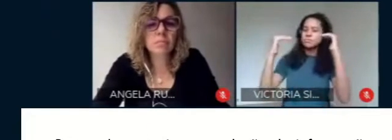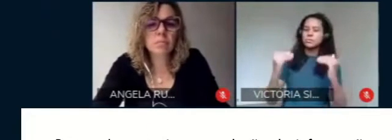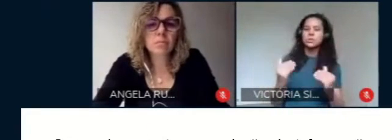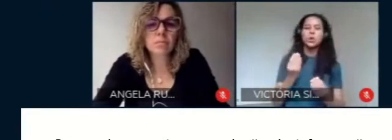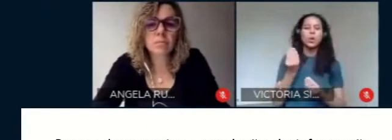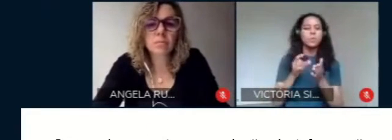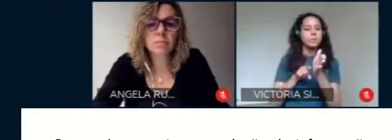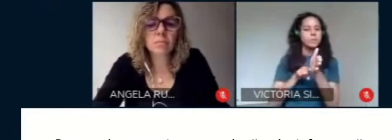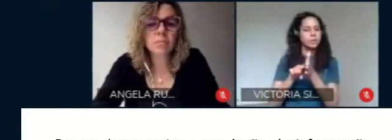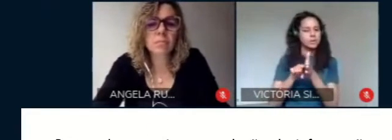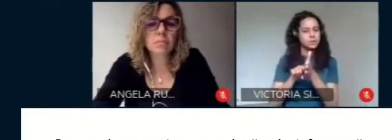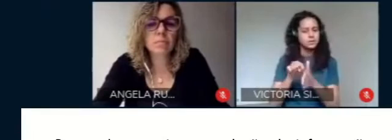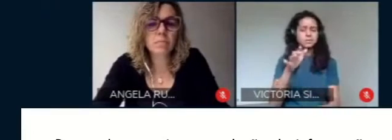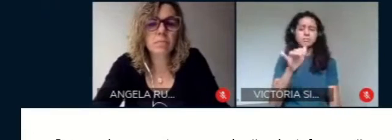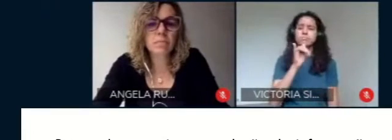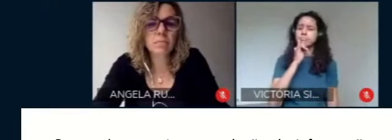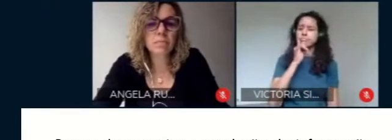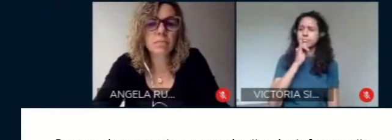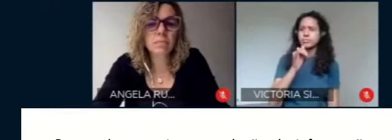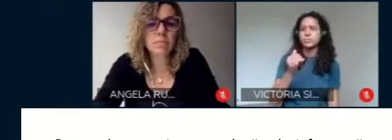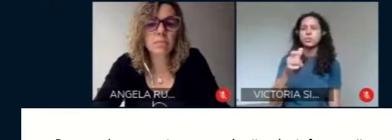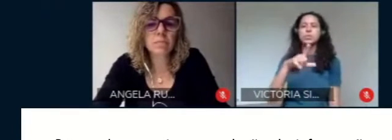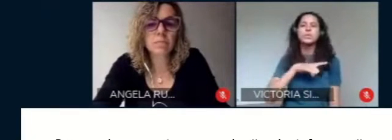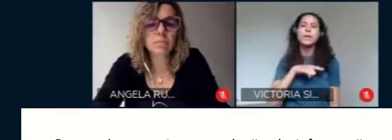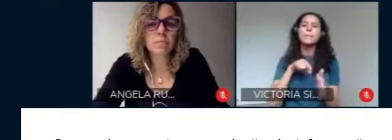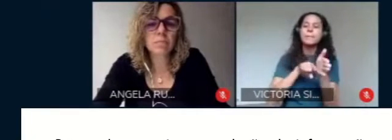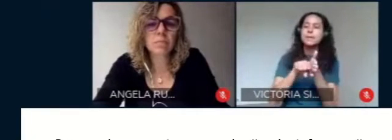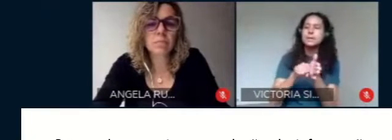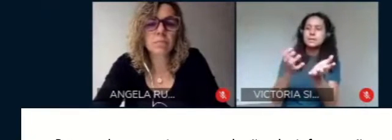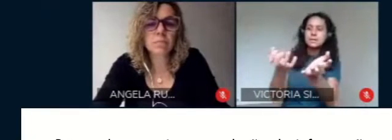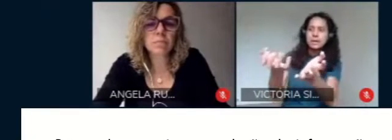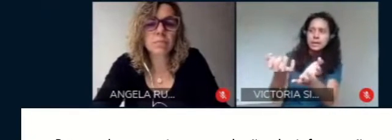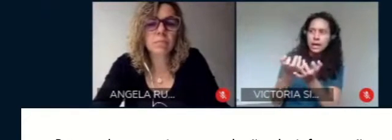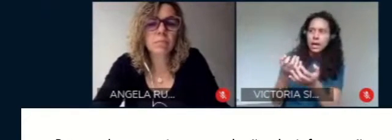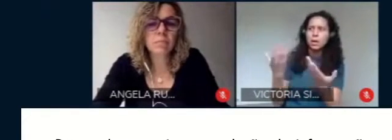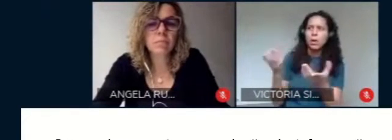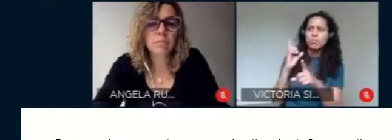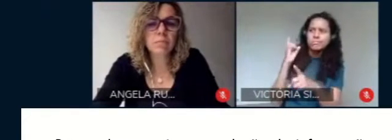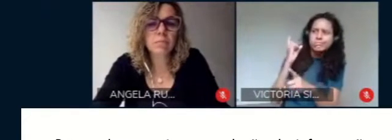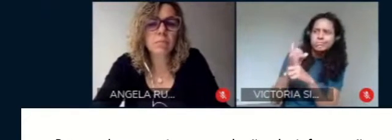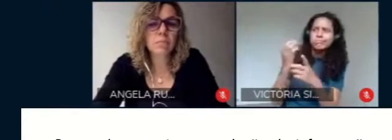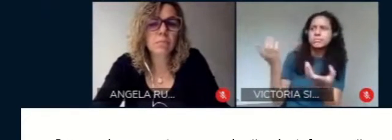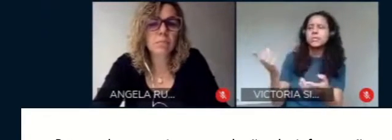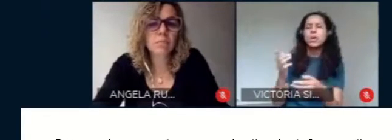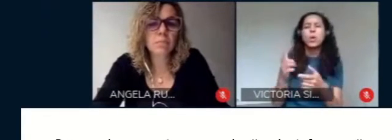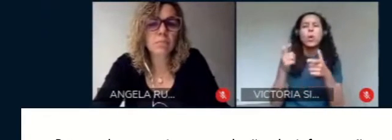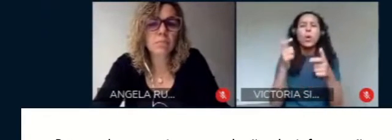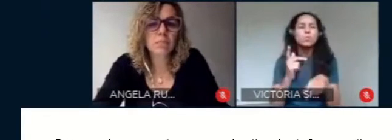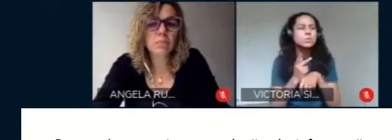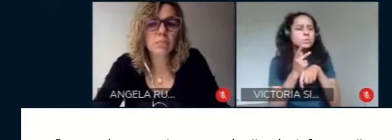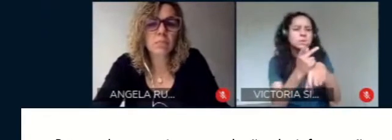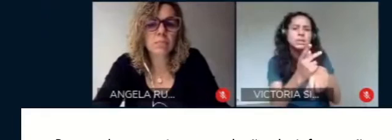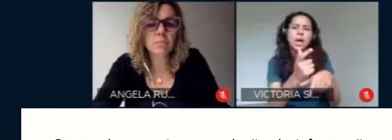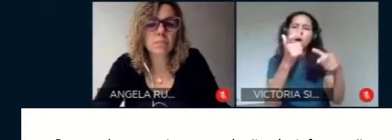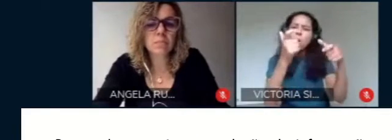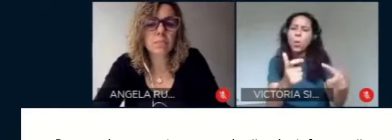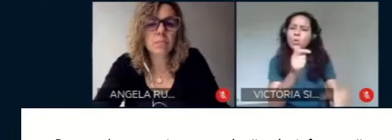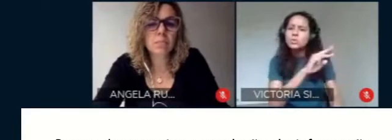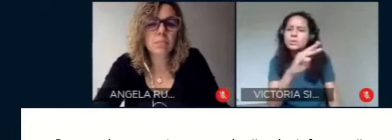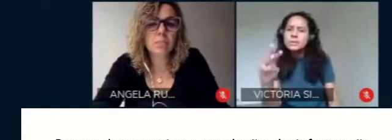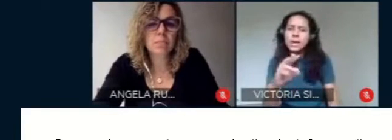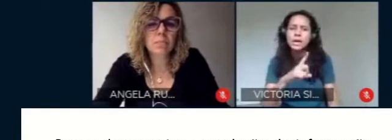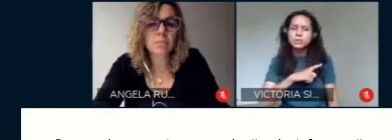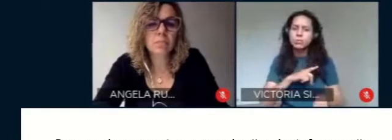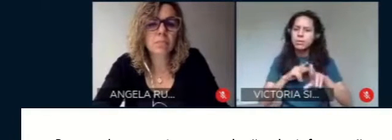o teu problema de pesquisa, depois buscar, onde tu vai definir quais são as bases de dados ou